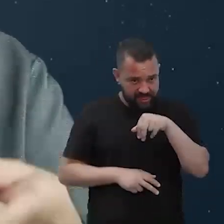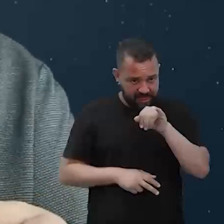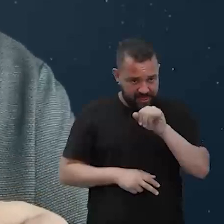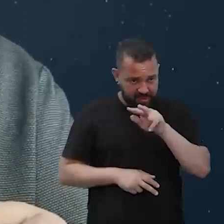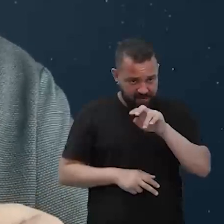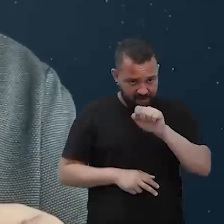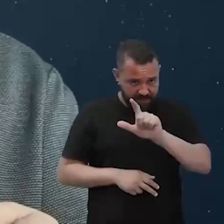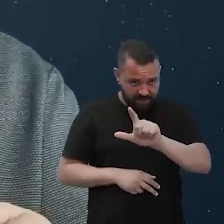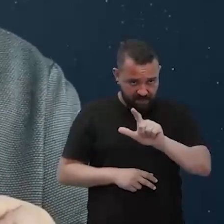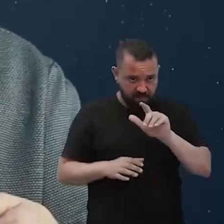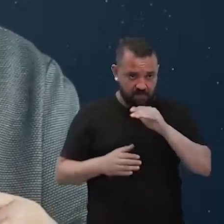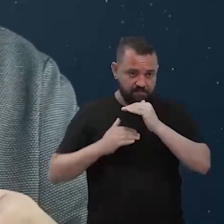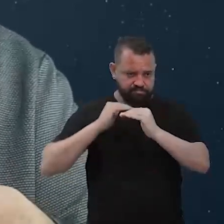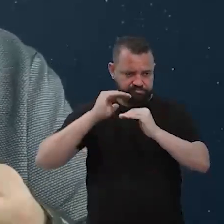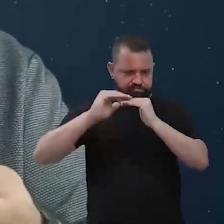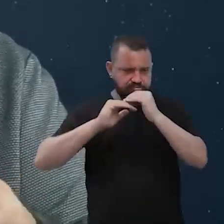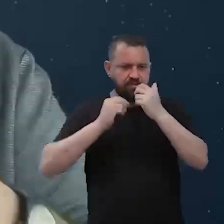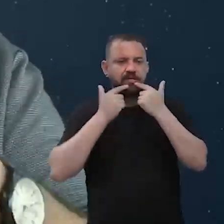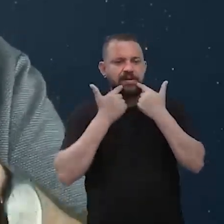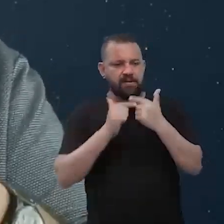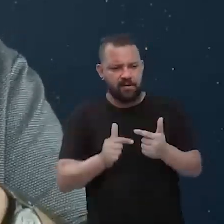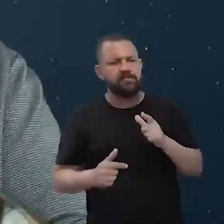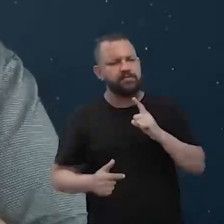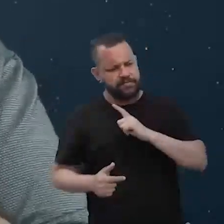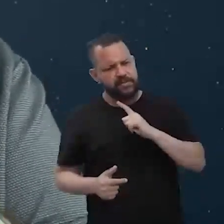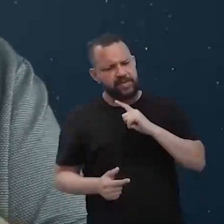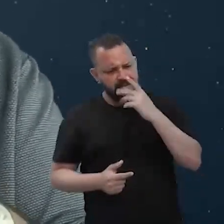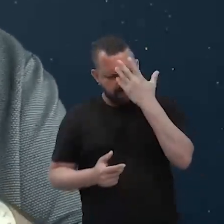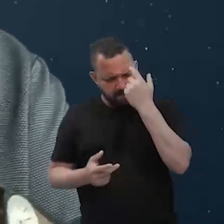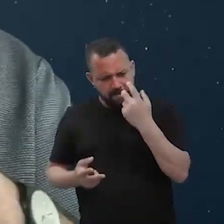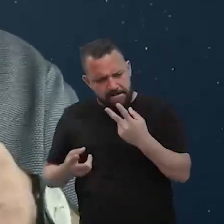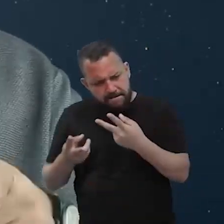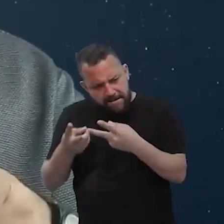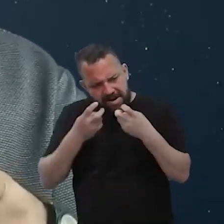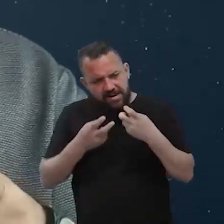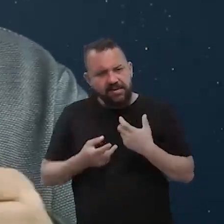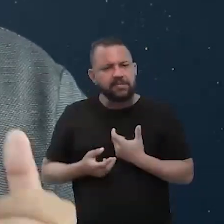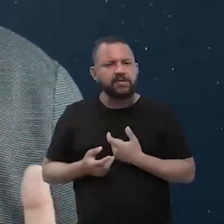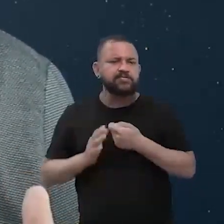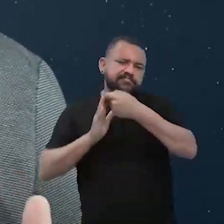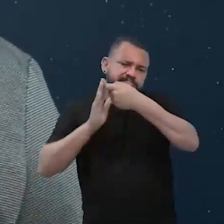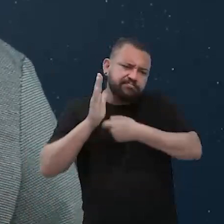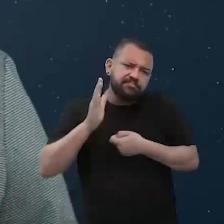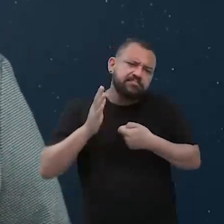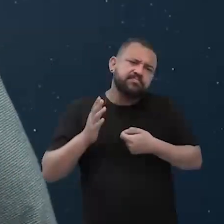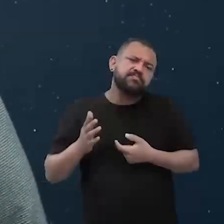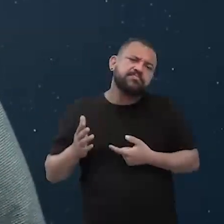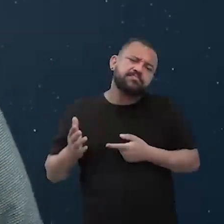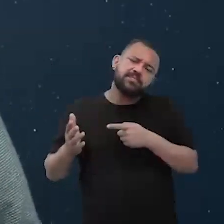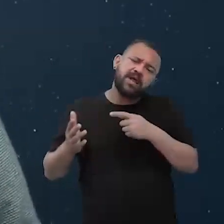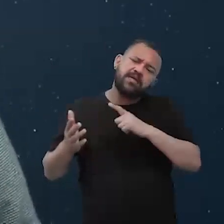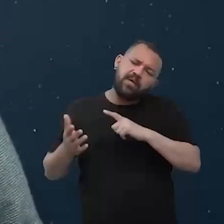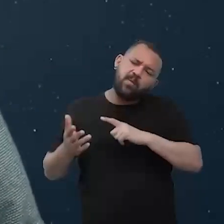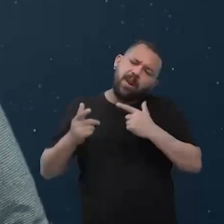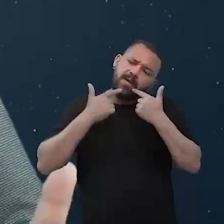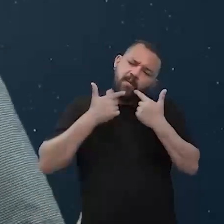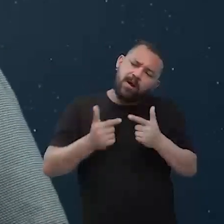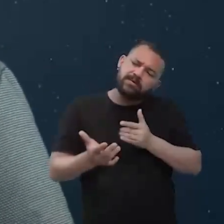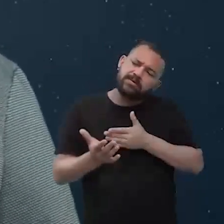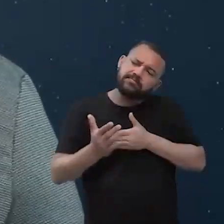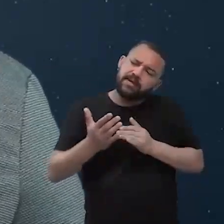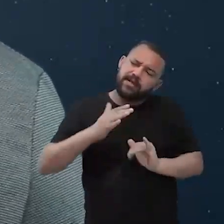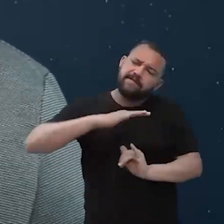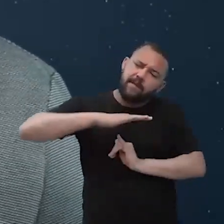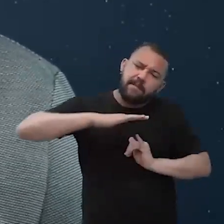você vai ter que ter essa habilidade, essa competência de perceber que nesse texto existe uma linguagem coloquial. Então a gente